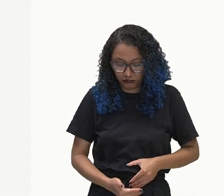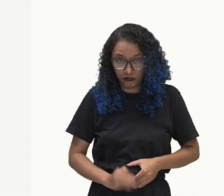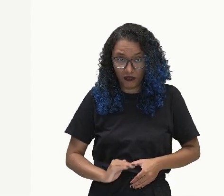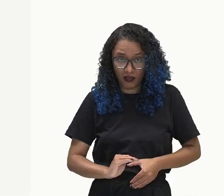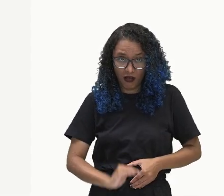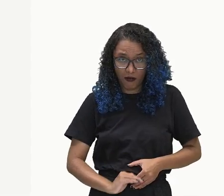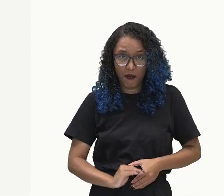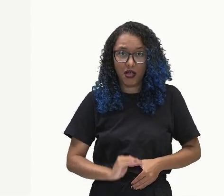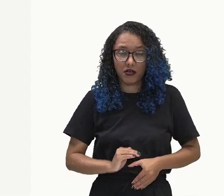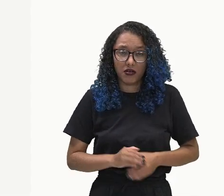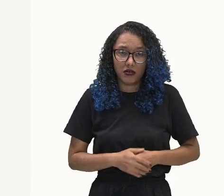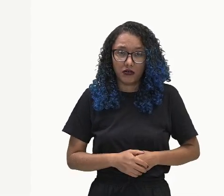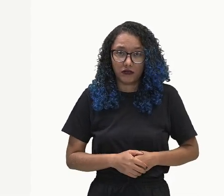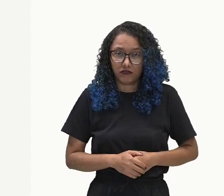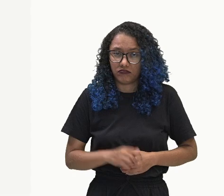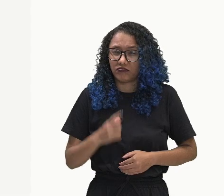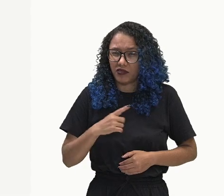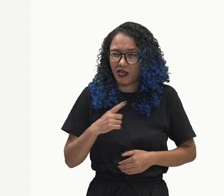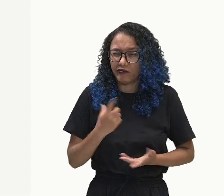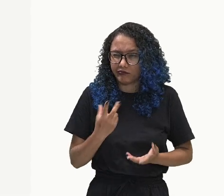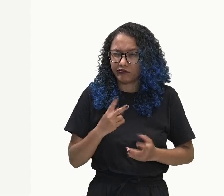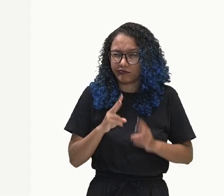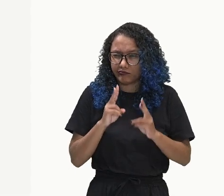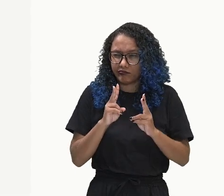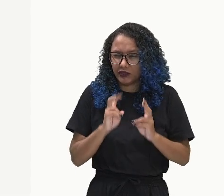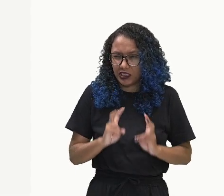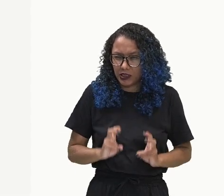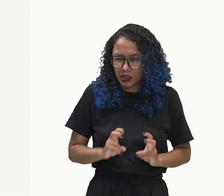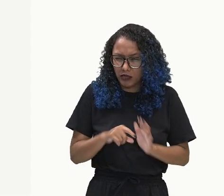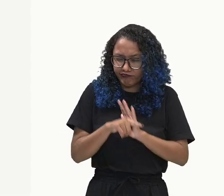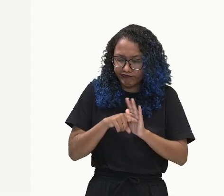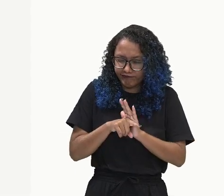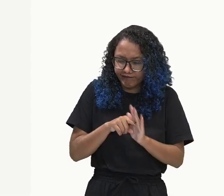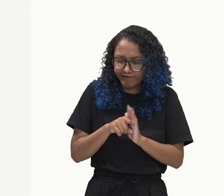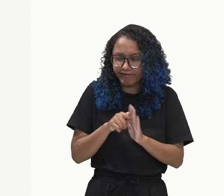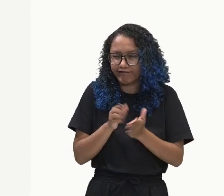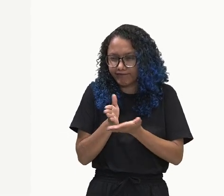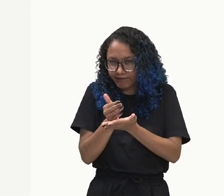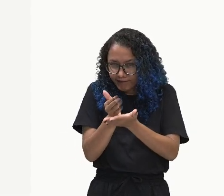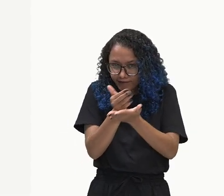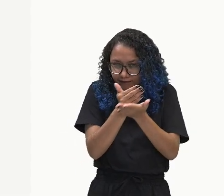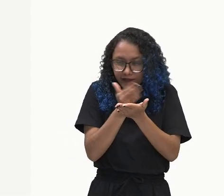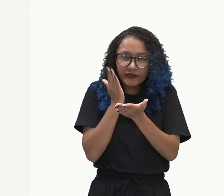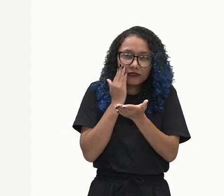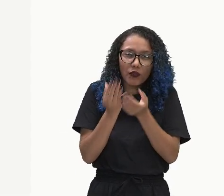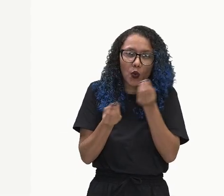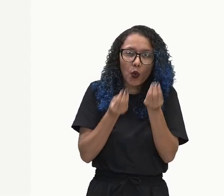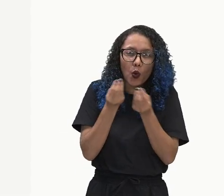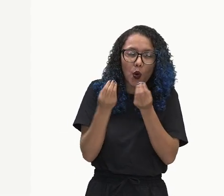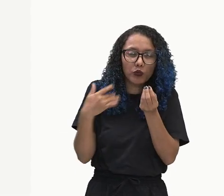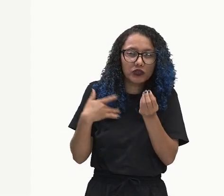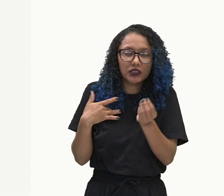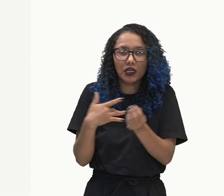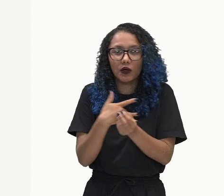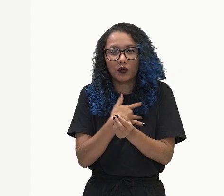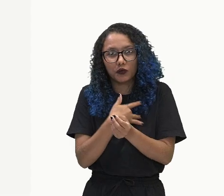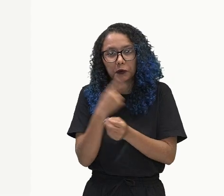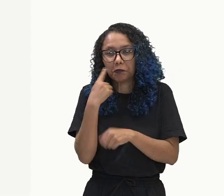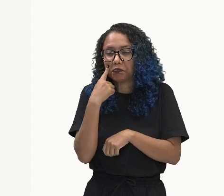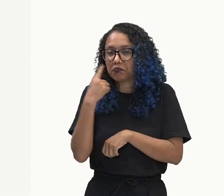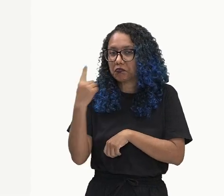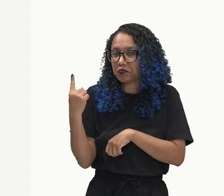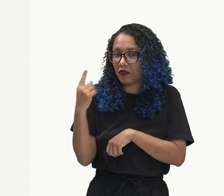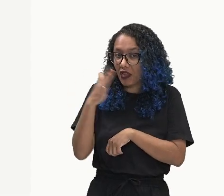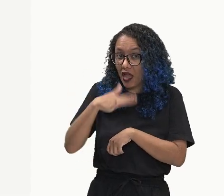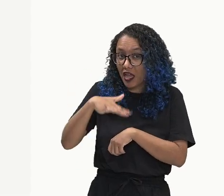exames que coletam um determinado material para ver como é que está a saúde da mulher, é daqui que se coleta